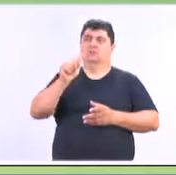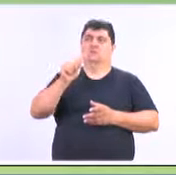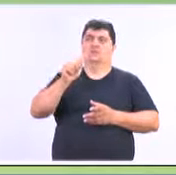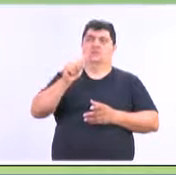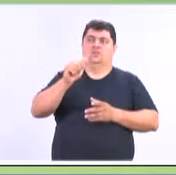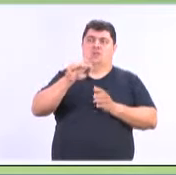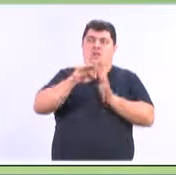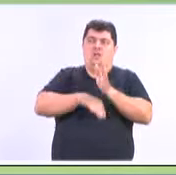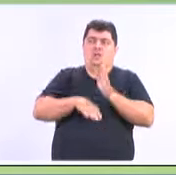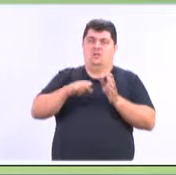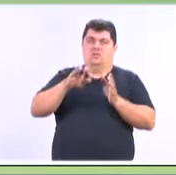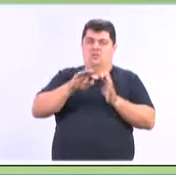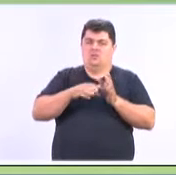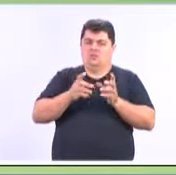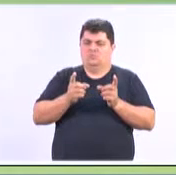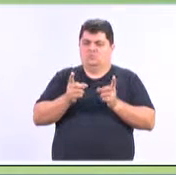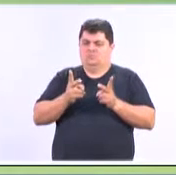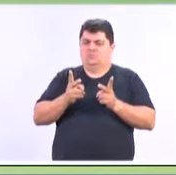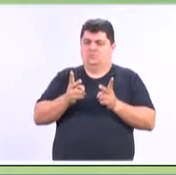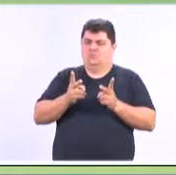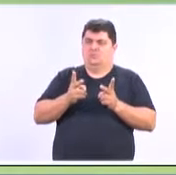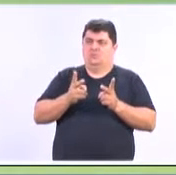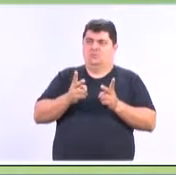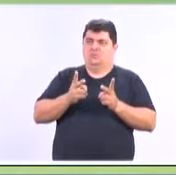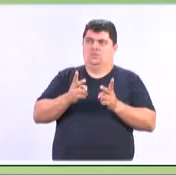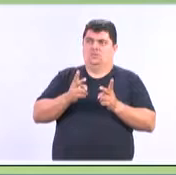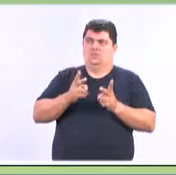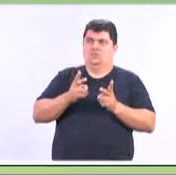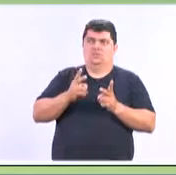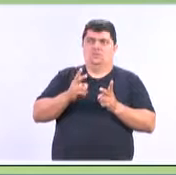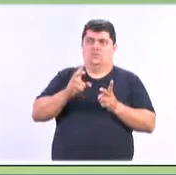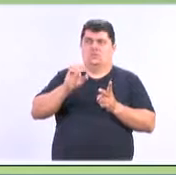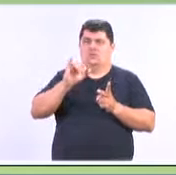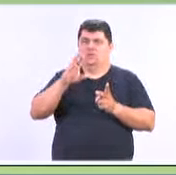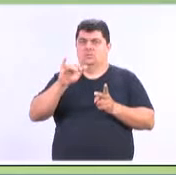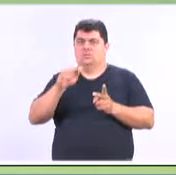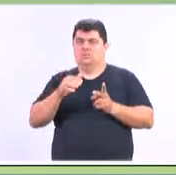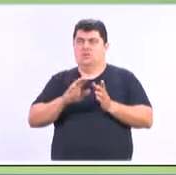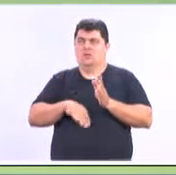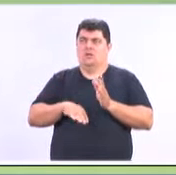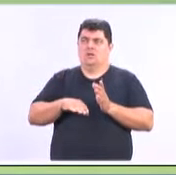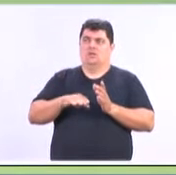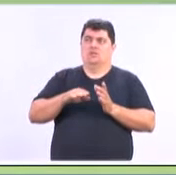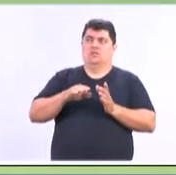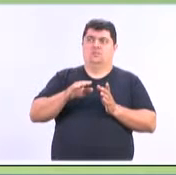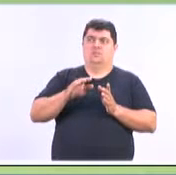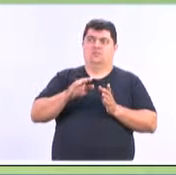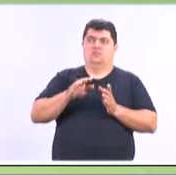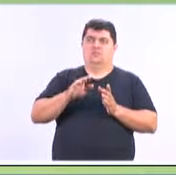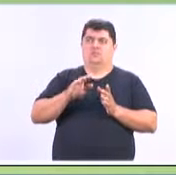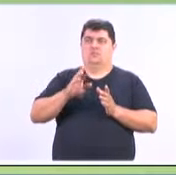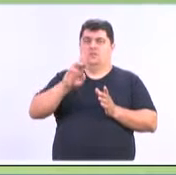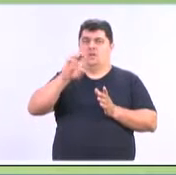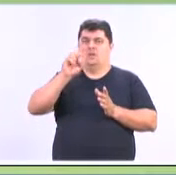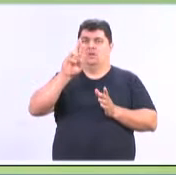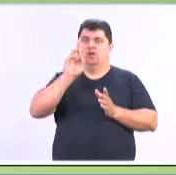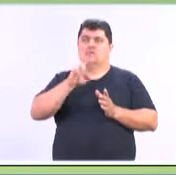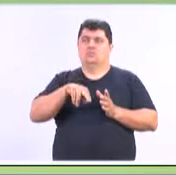das vendas, o que é isso? Opa, receita líquida menos os custos das vendas é igual a resultado